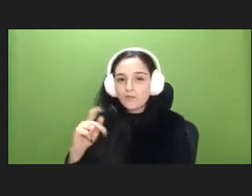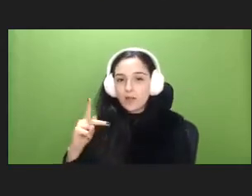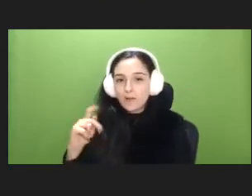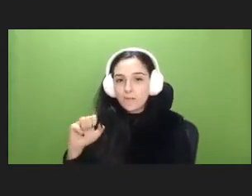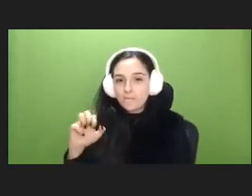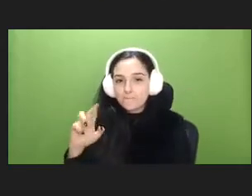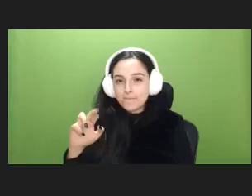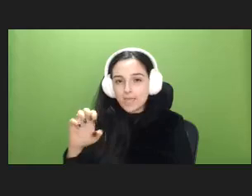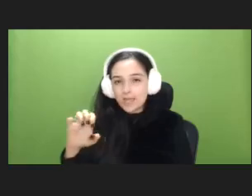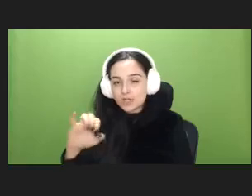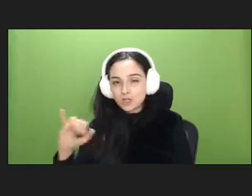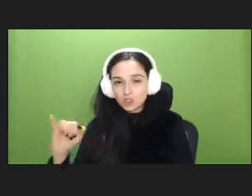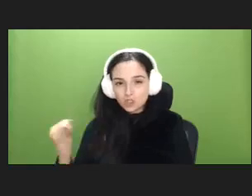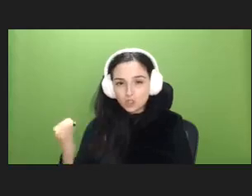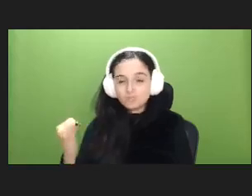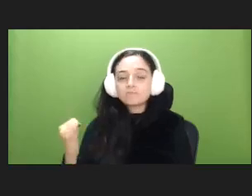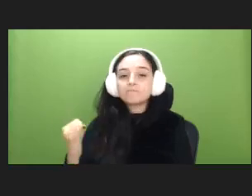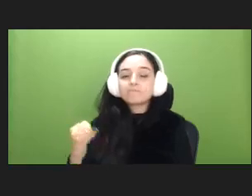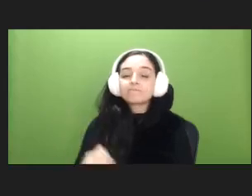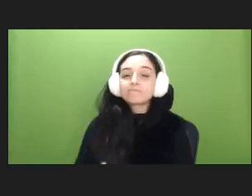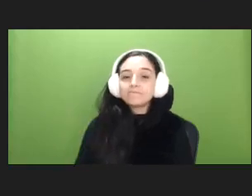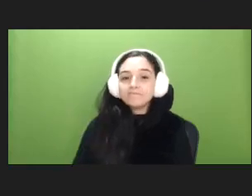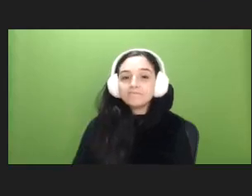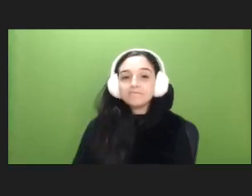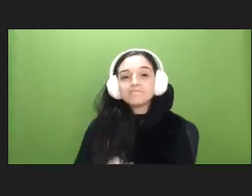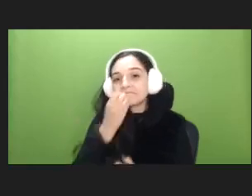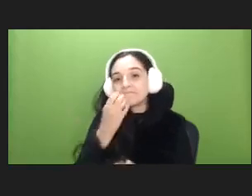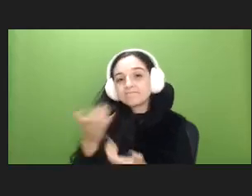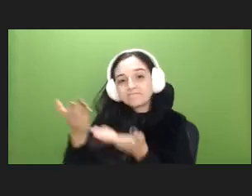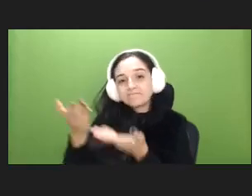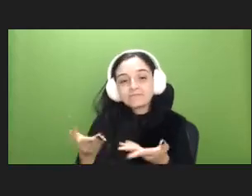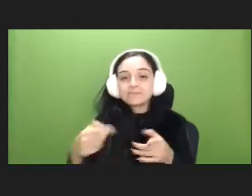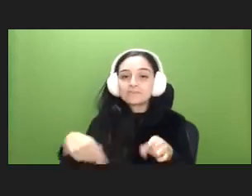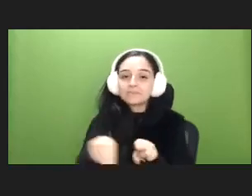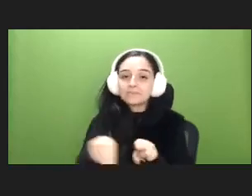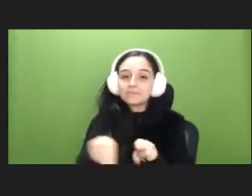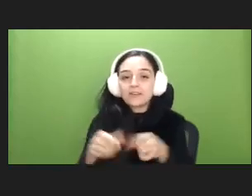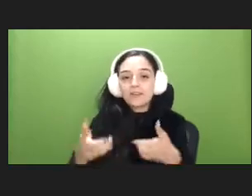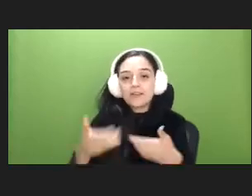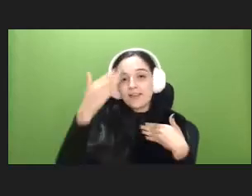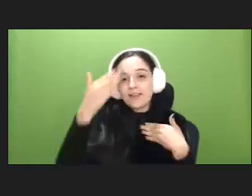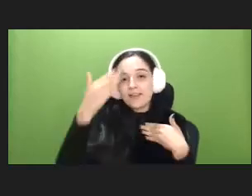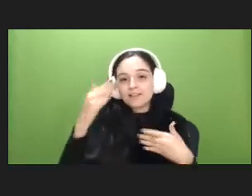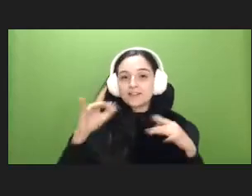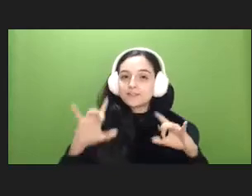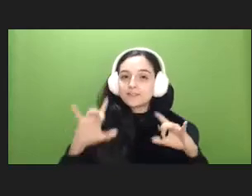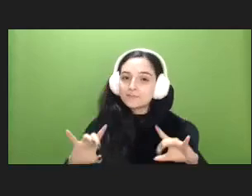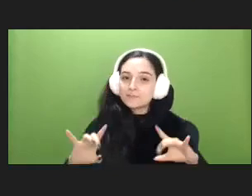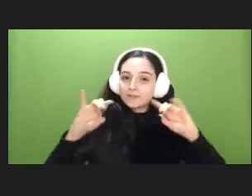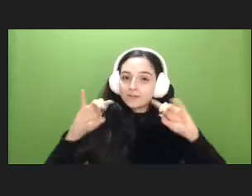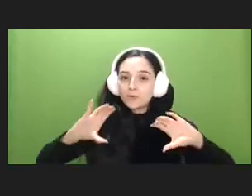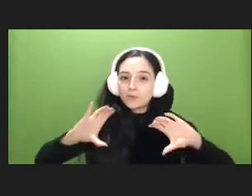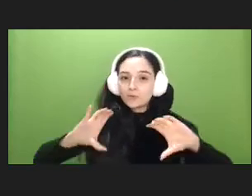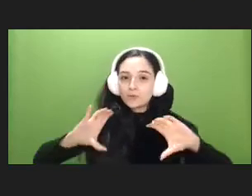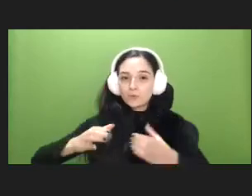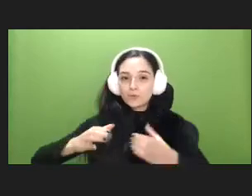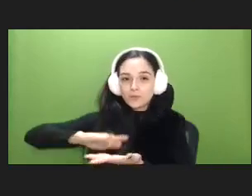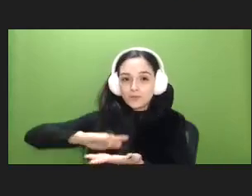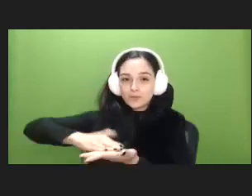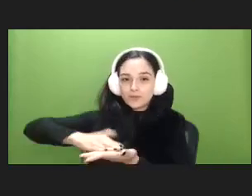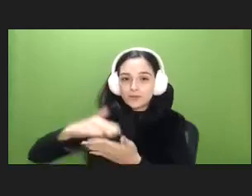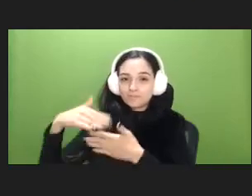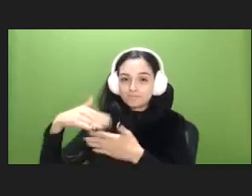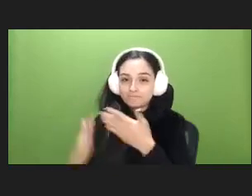bem-vindo. Gostaríamos também de registrar um agradecimento muito especial à equipe de interpretação em Libras,